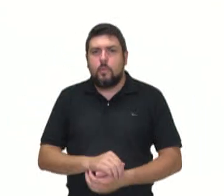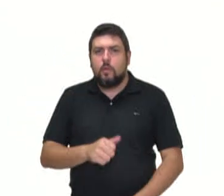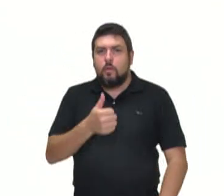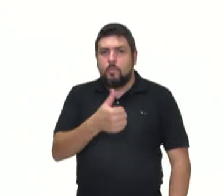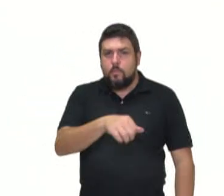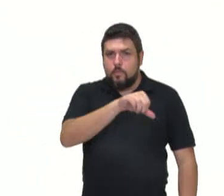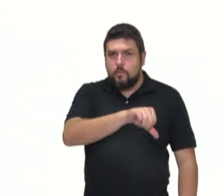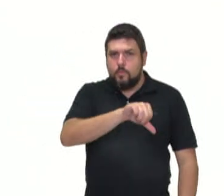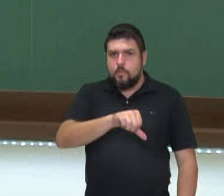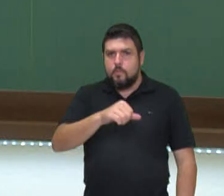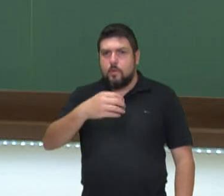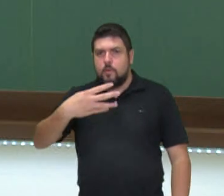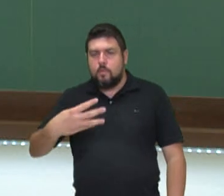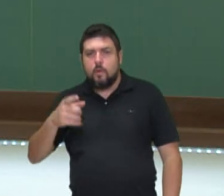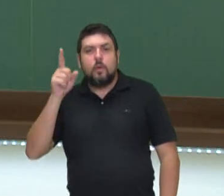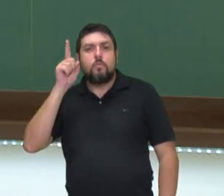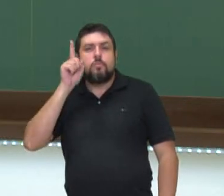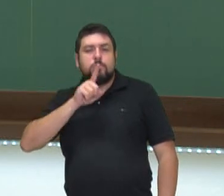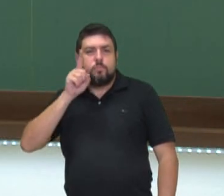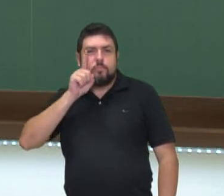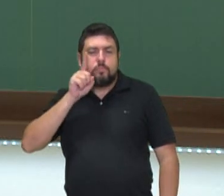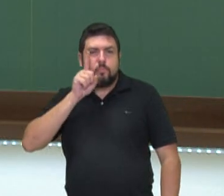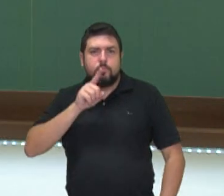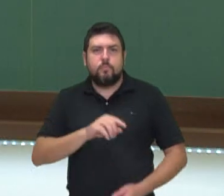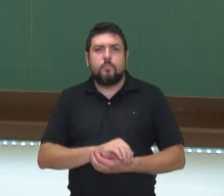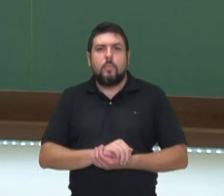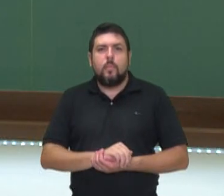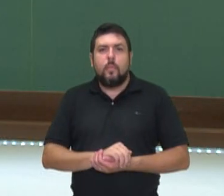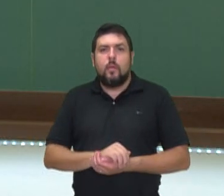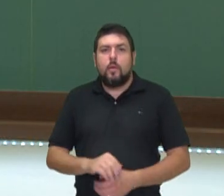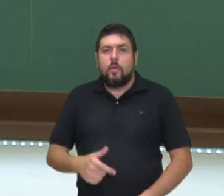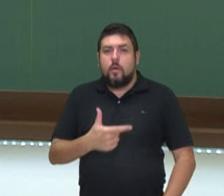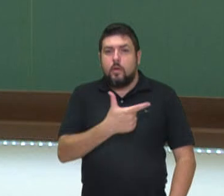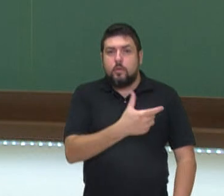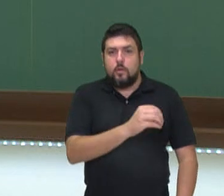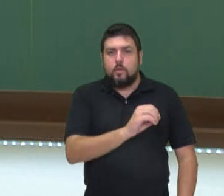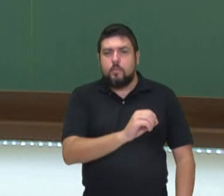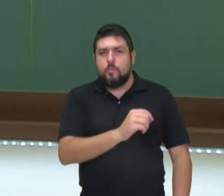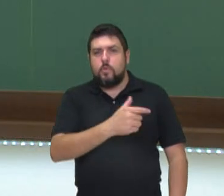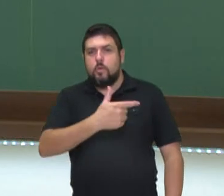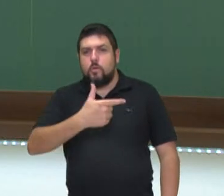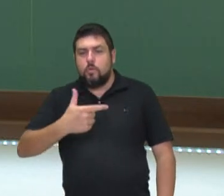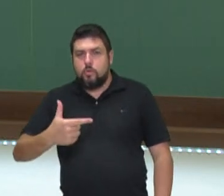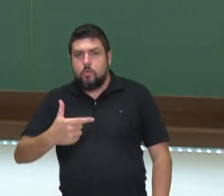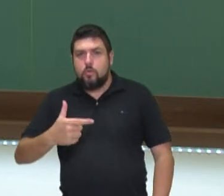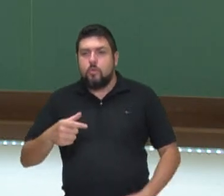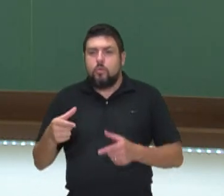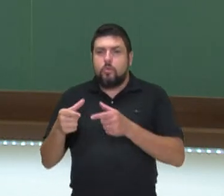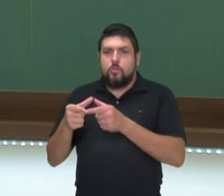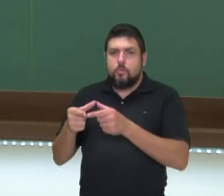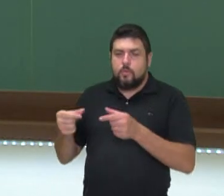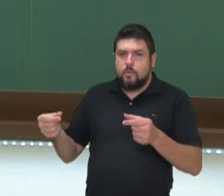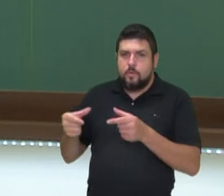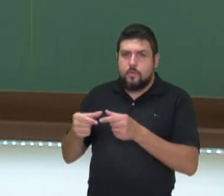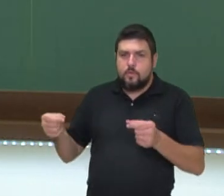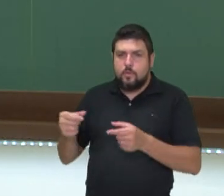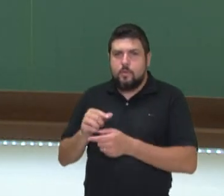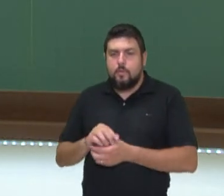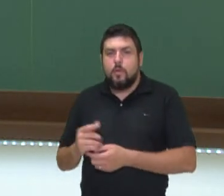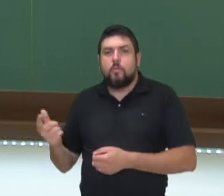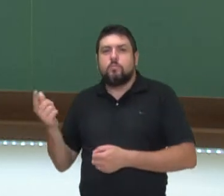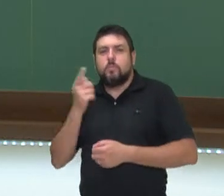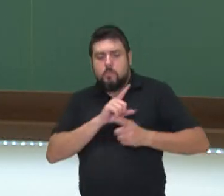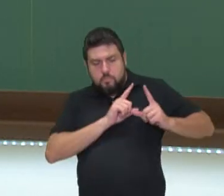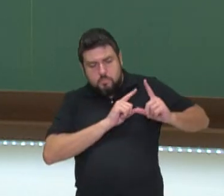1994, Estados Unidos, tetracampeão. E 2002, Japão, pentacampeonato, né? Quantas vezes